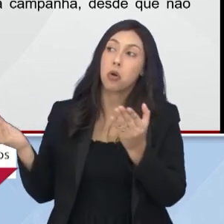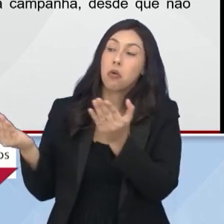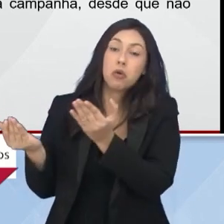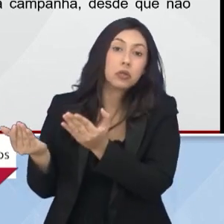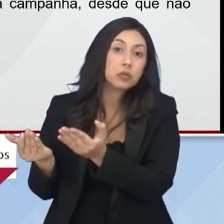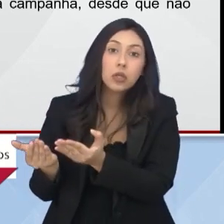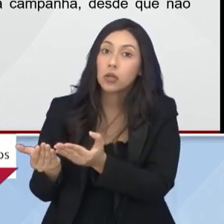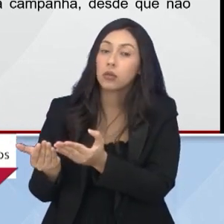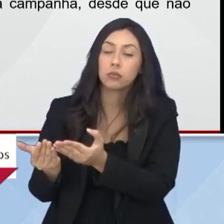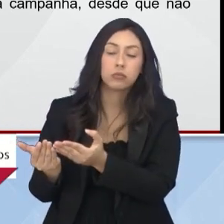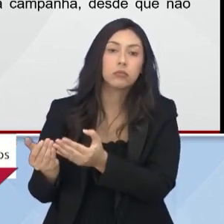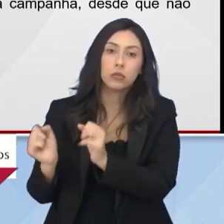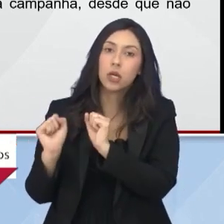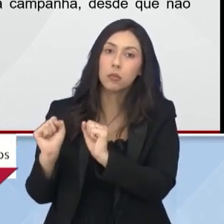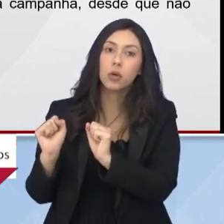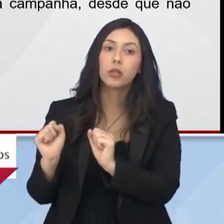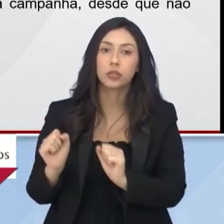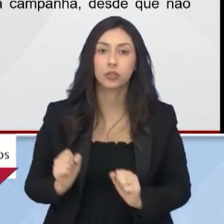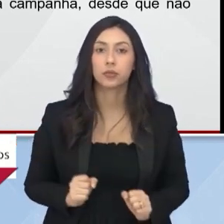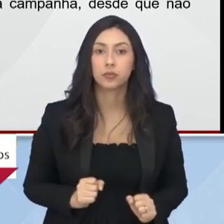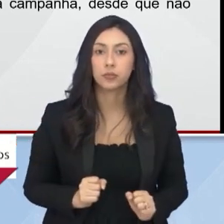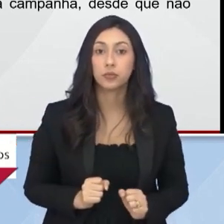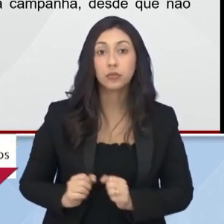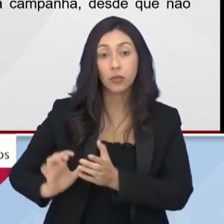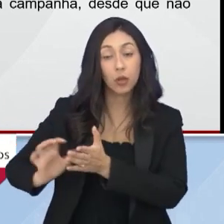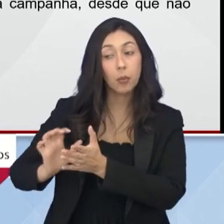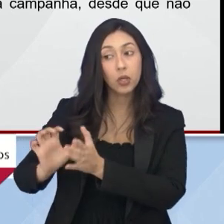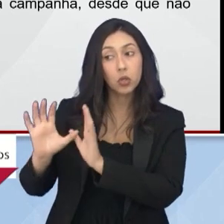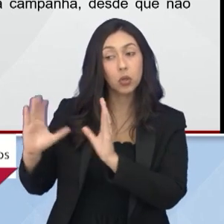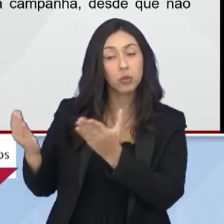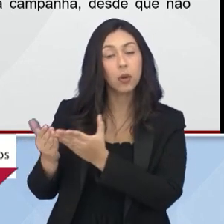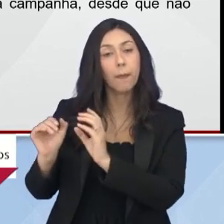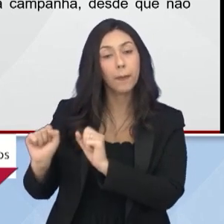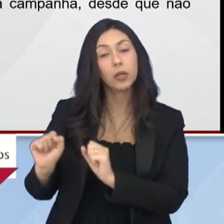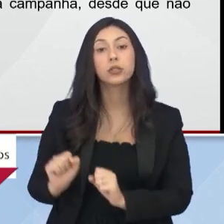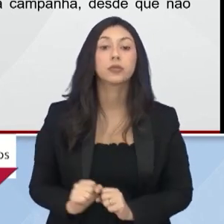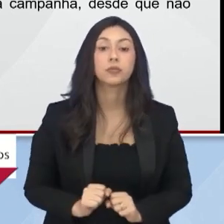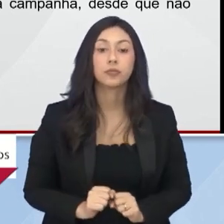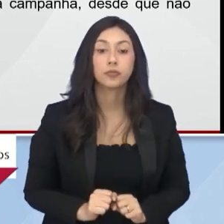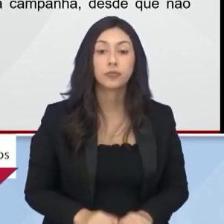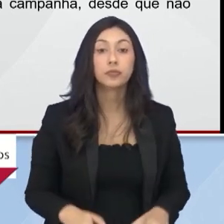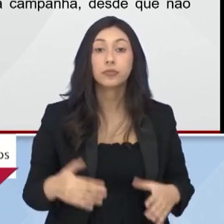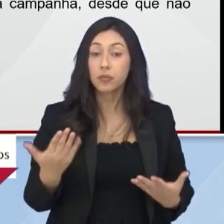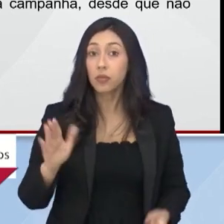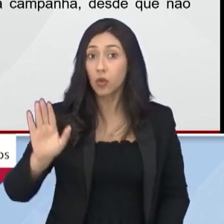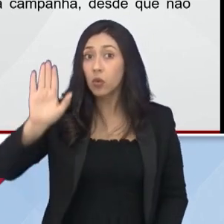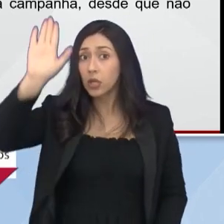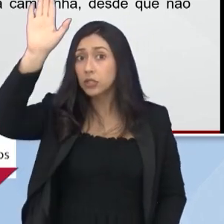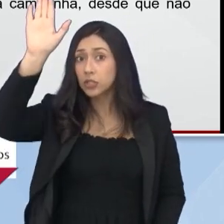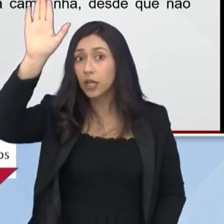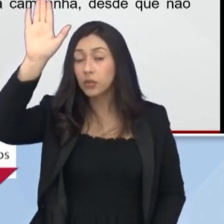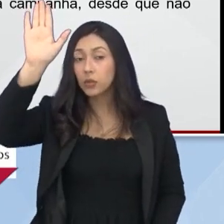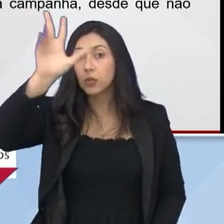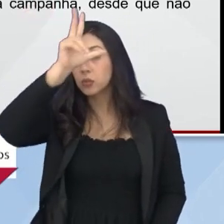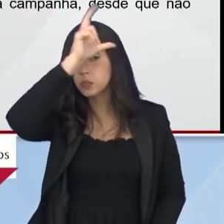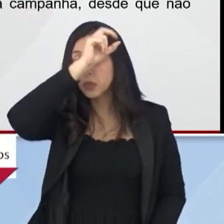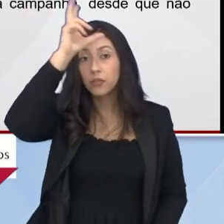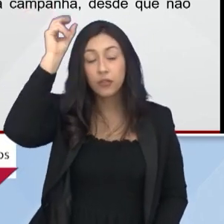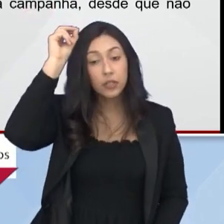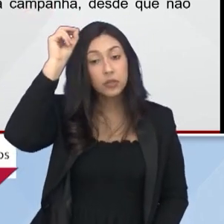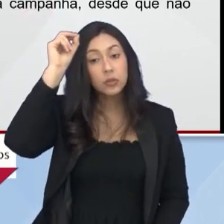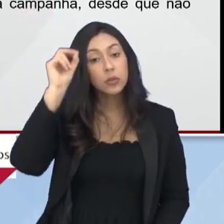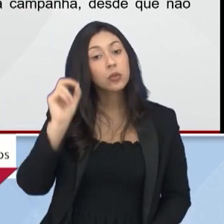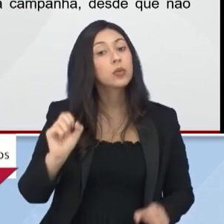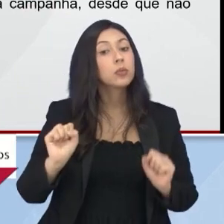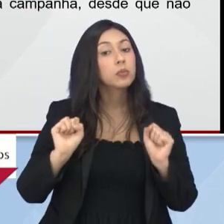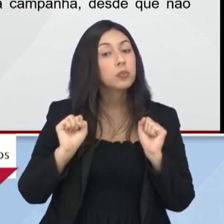partidária que que a gente tem de exceção aí o candidato à reeleição Prefeito vice-prefeito eles podem usar em campanha o transporte